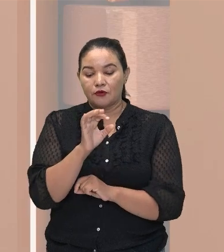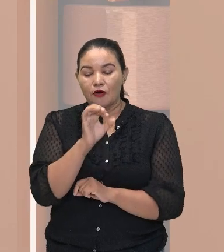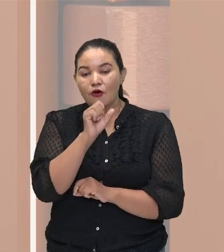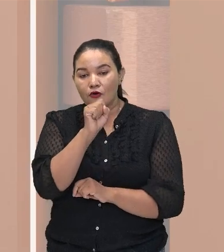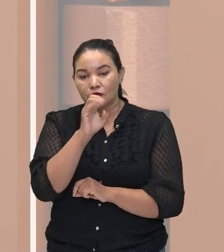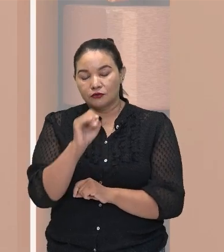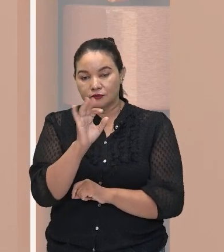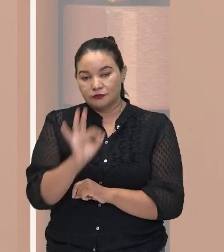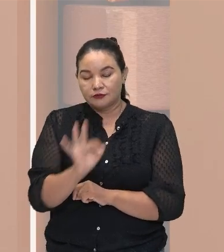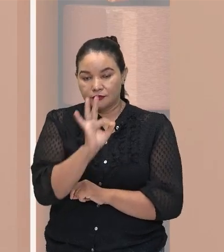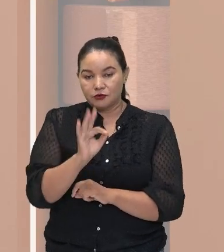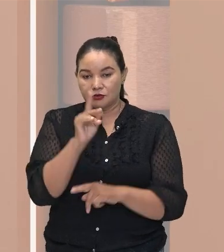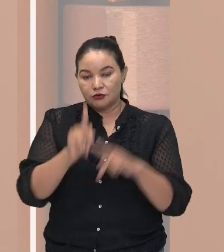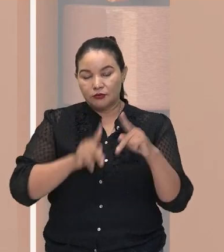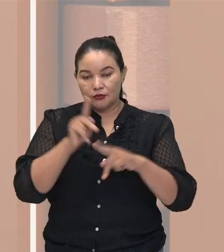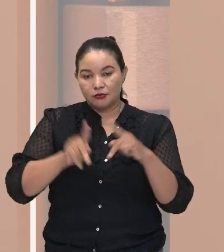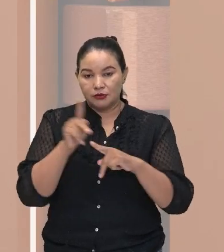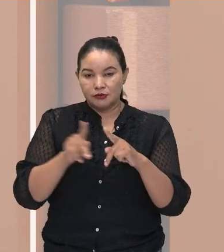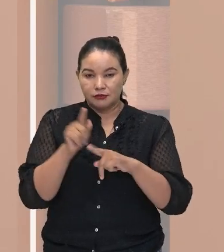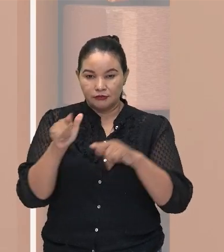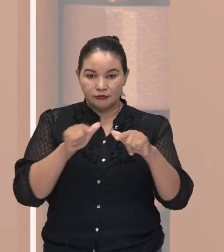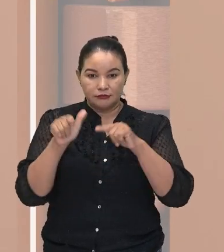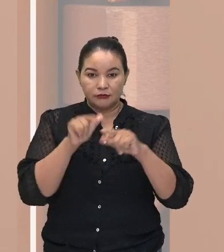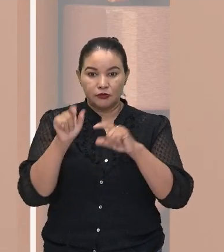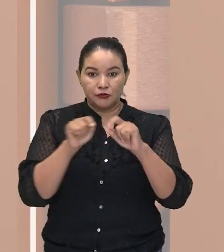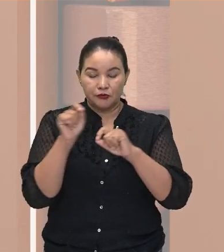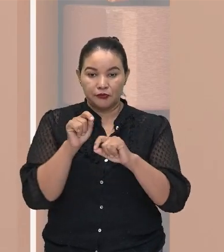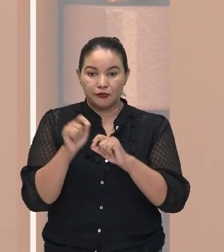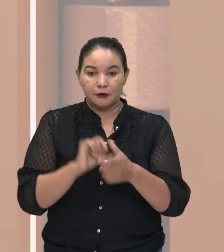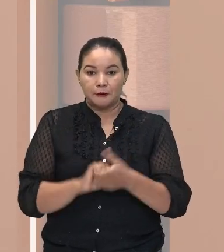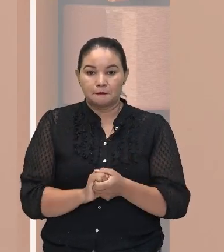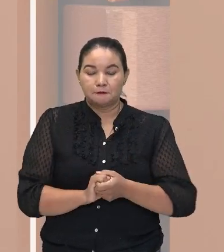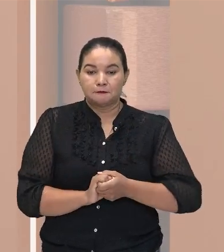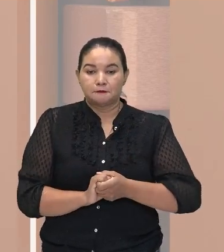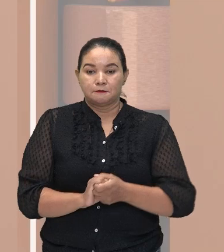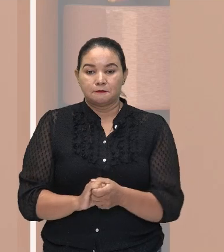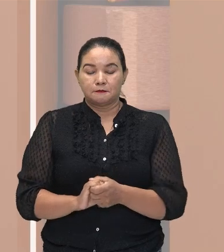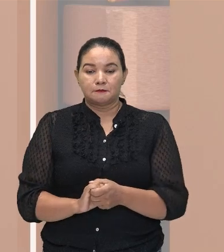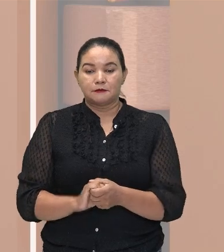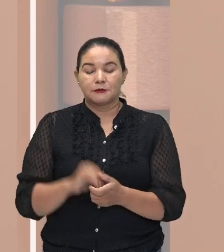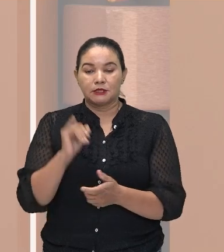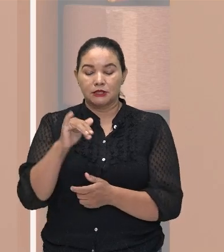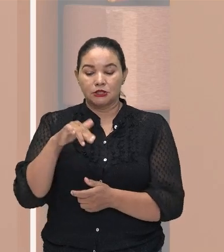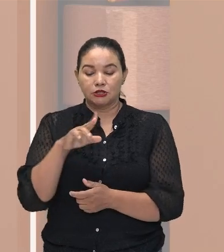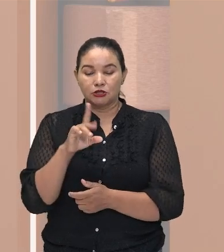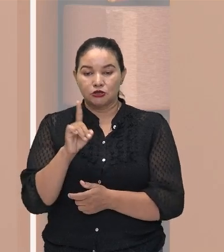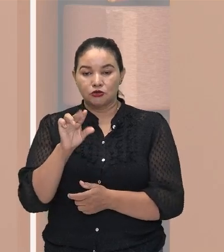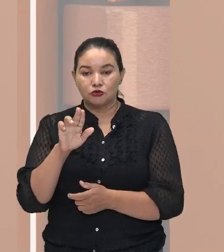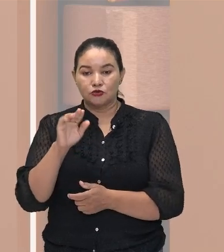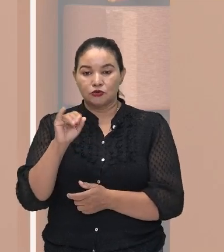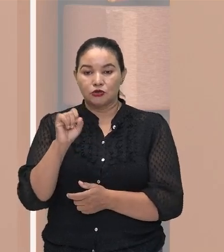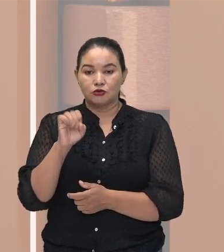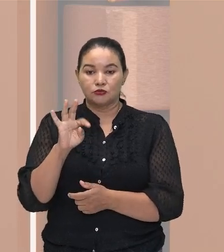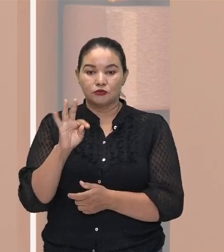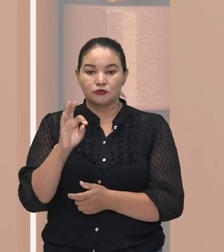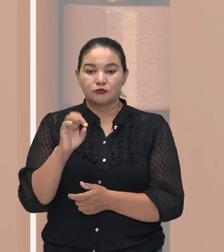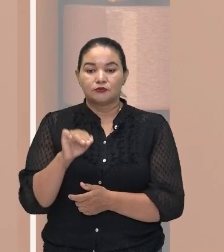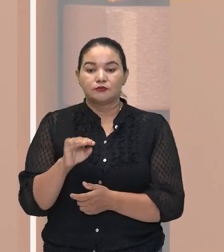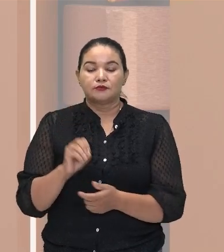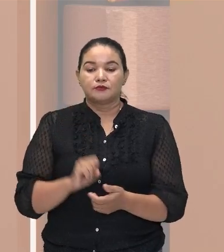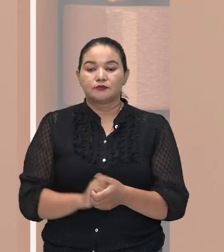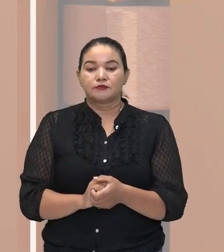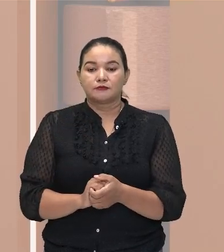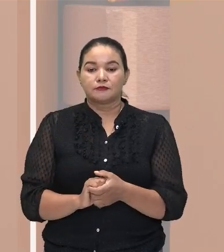sua população praticando o hinduísmo. Para a gente conhecer um pouco mais sobre essa religião e também sobre